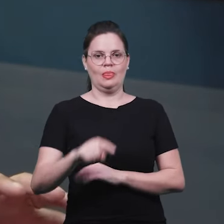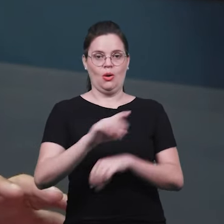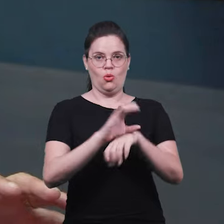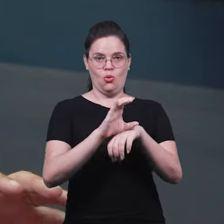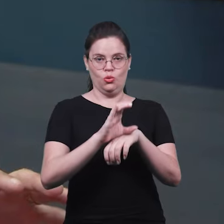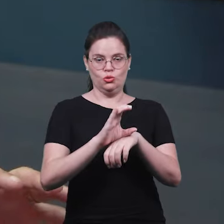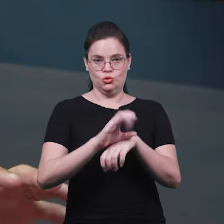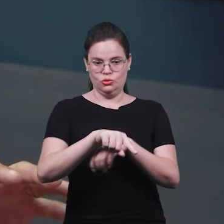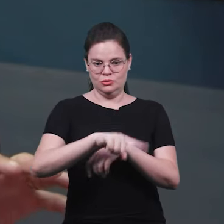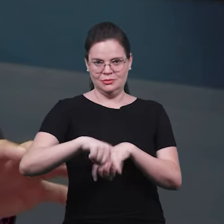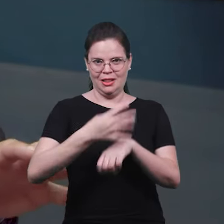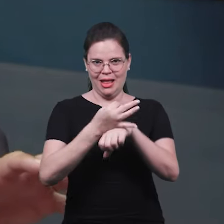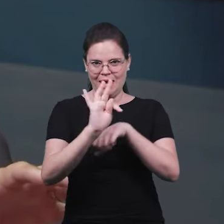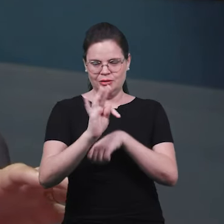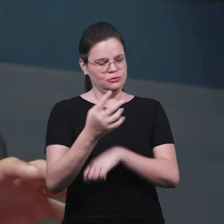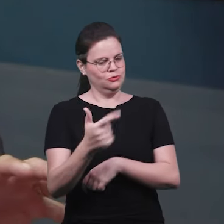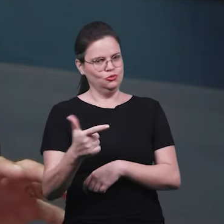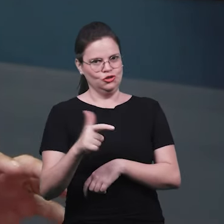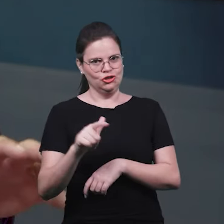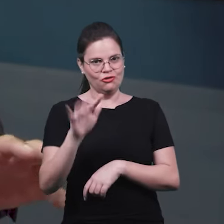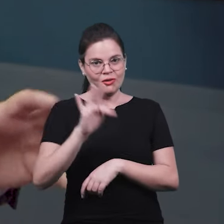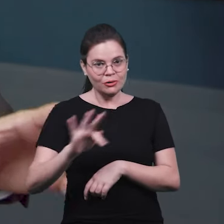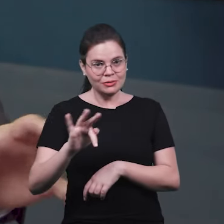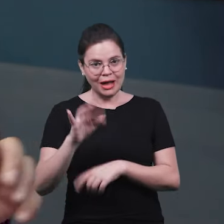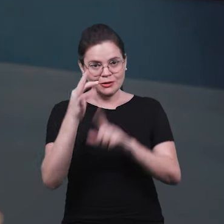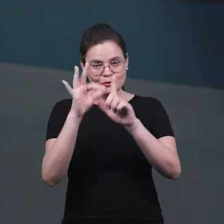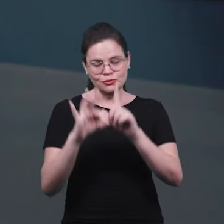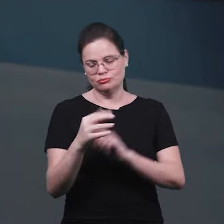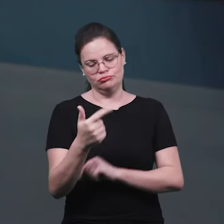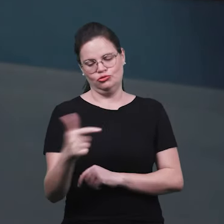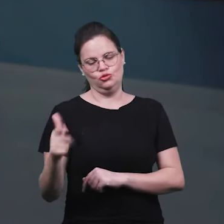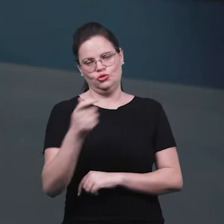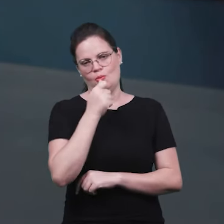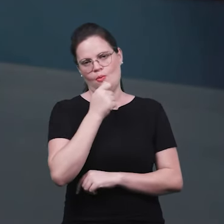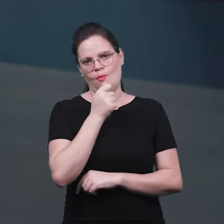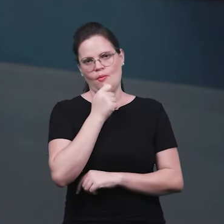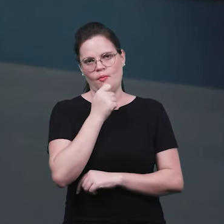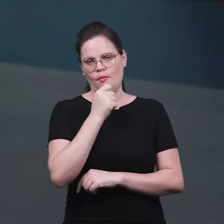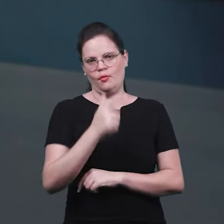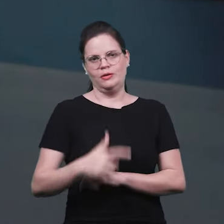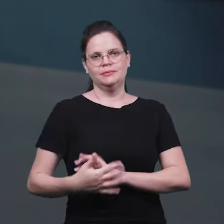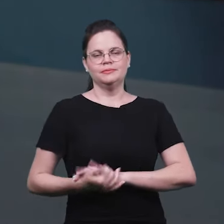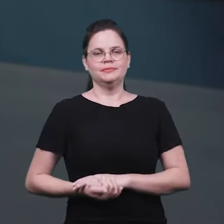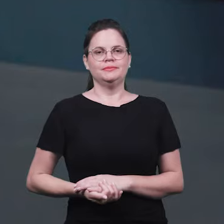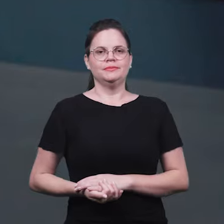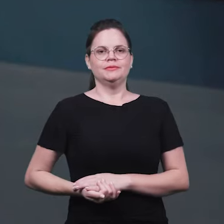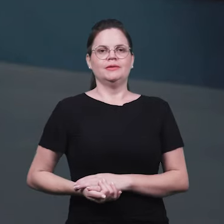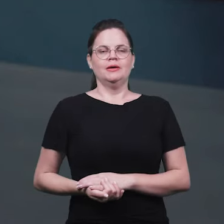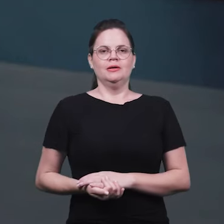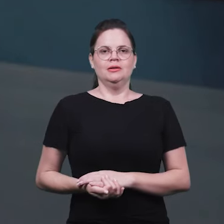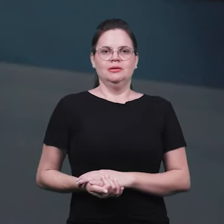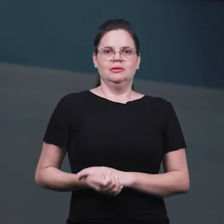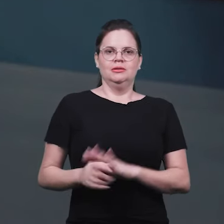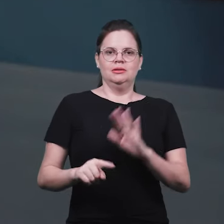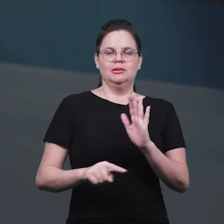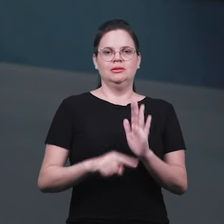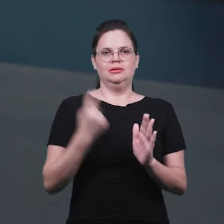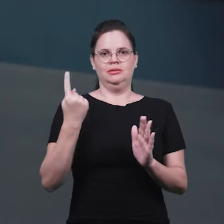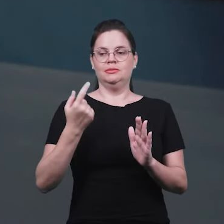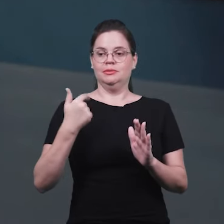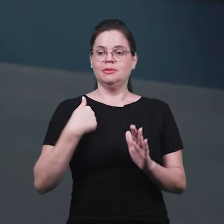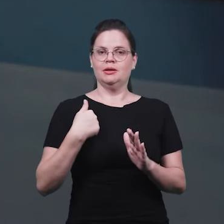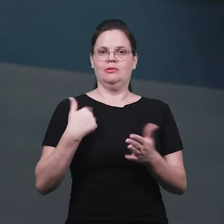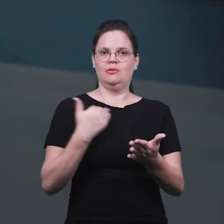ainda não estavam em alta e não era tão difundido, né, para os jovens. Então, primeiro eu me coloquei no mercado